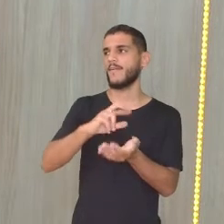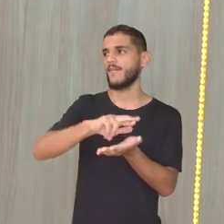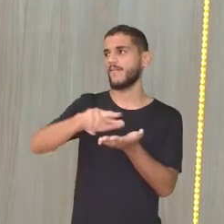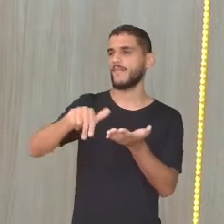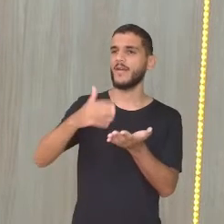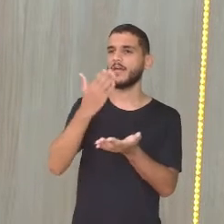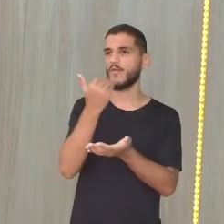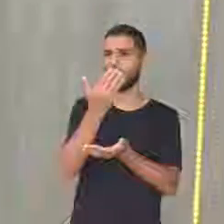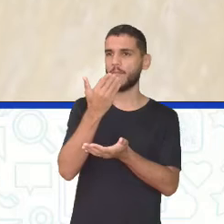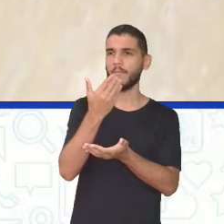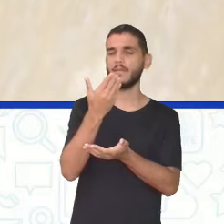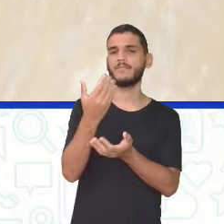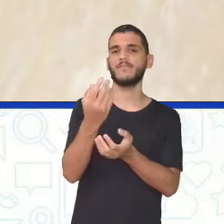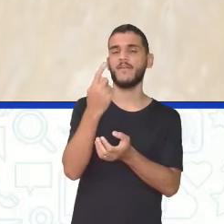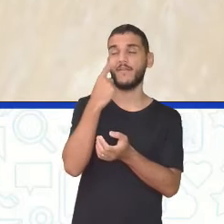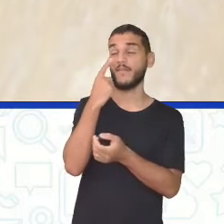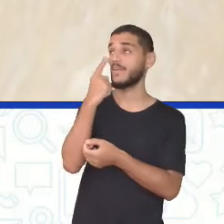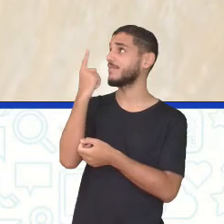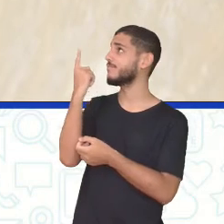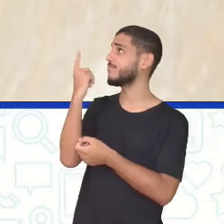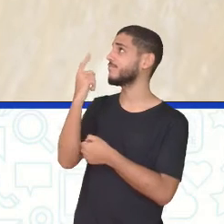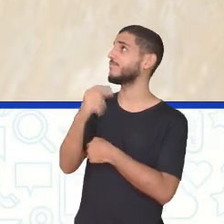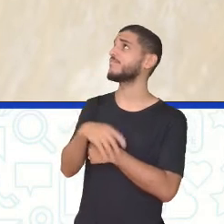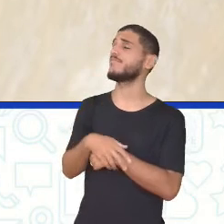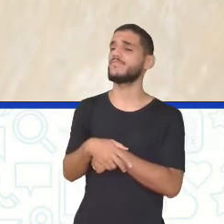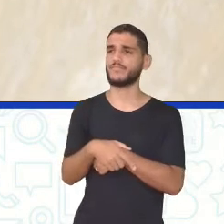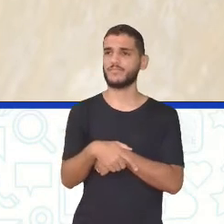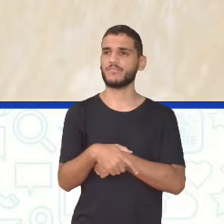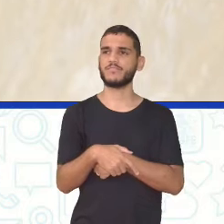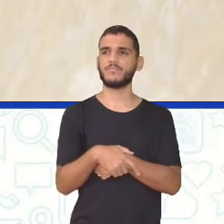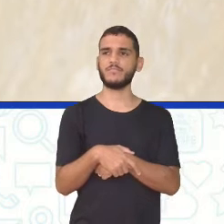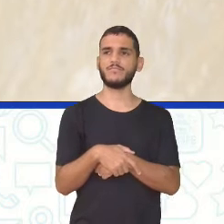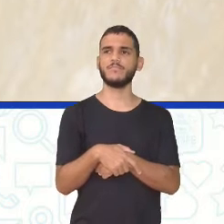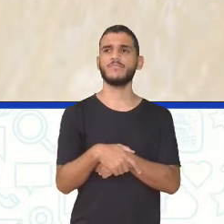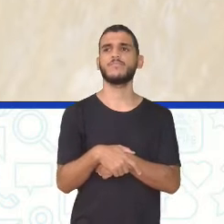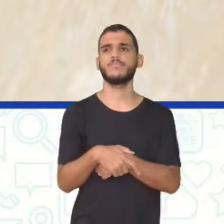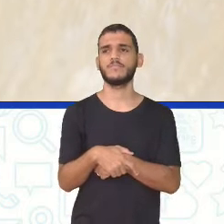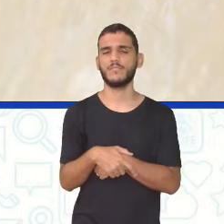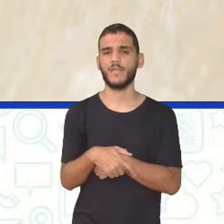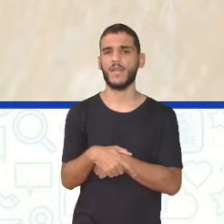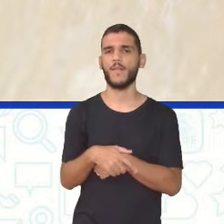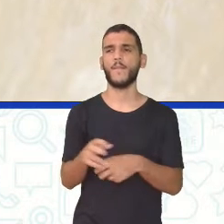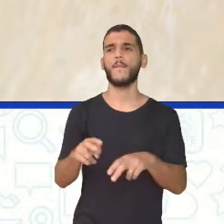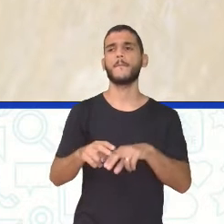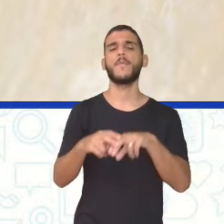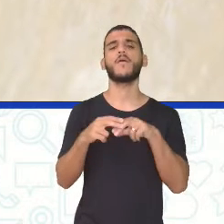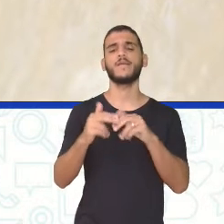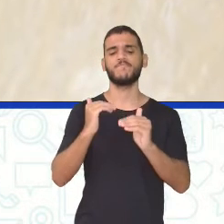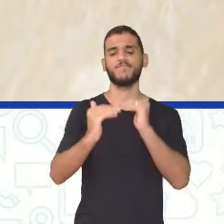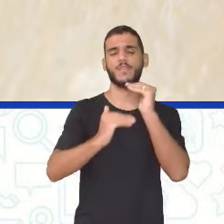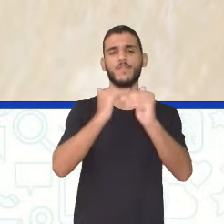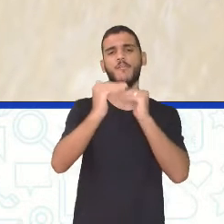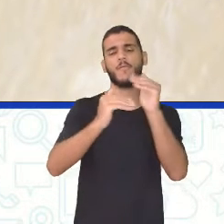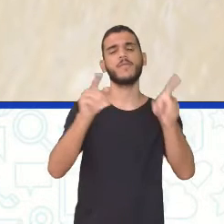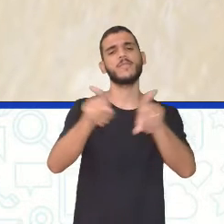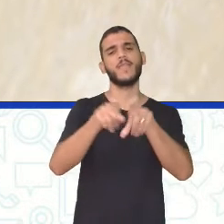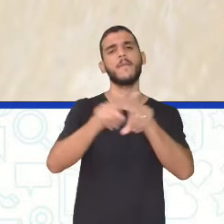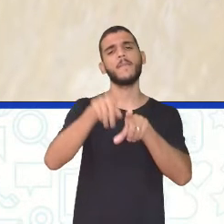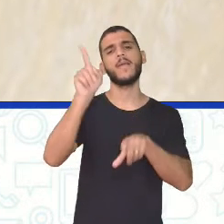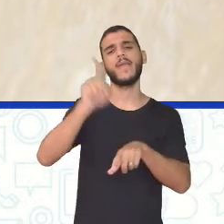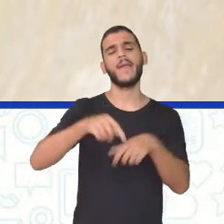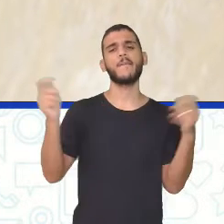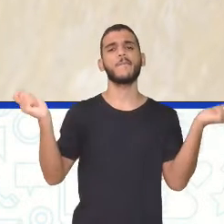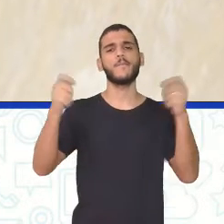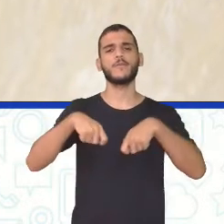aí, de perto vai dar para ver melhor, depois quando fechar aí, pronto. Mas você tem uma série de alimentos. Por quê? Porque desenvolvimento também é você ter